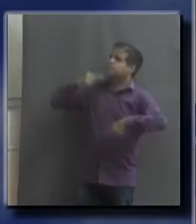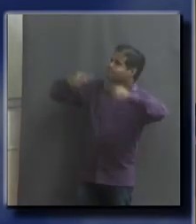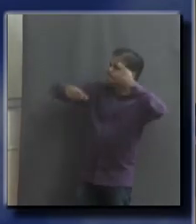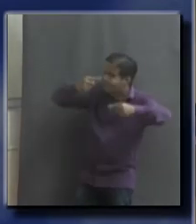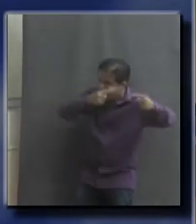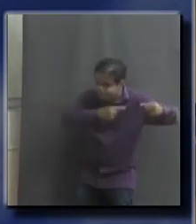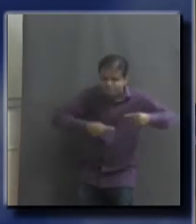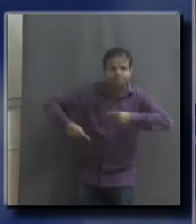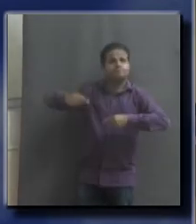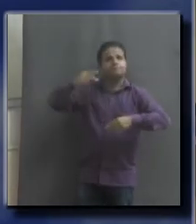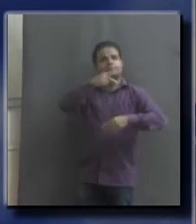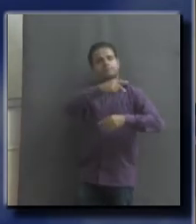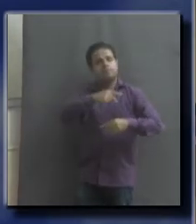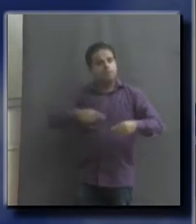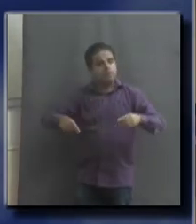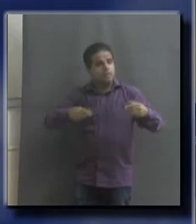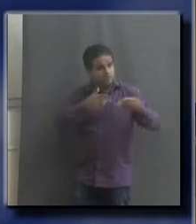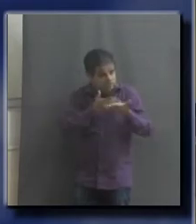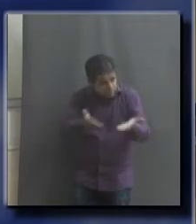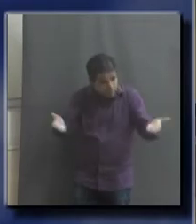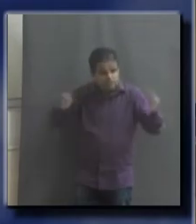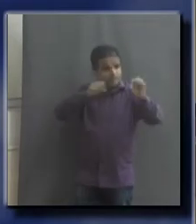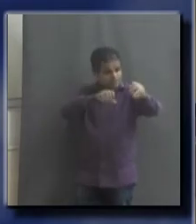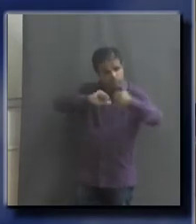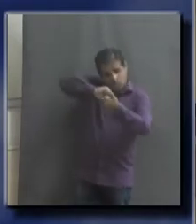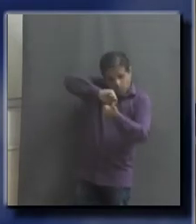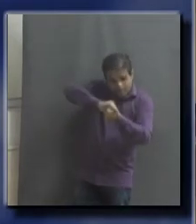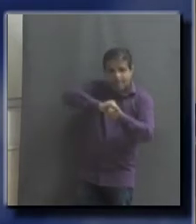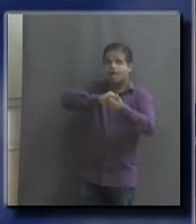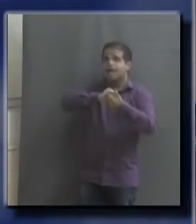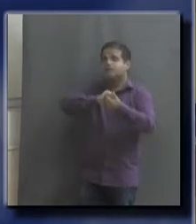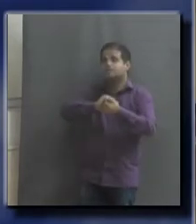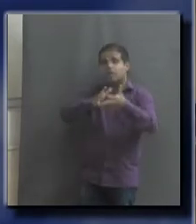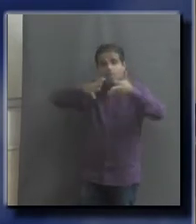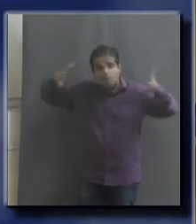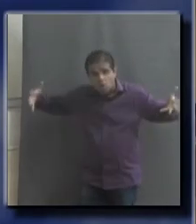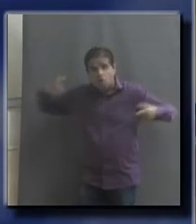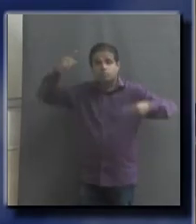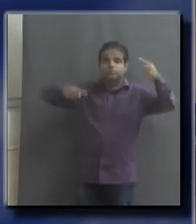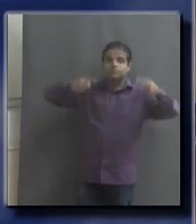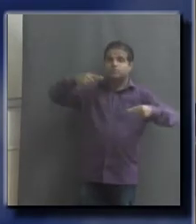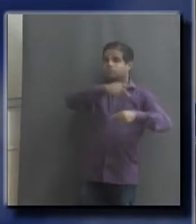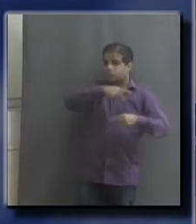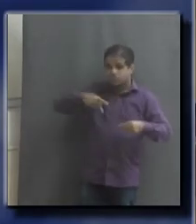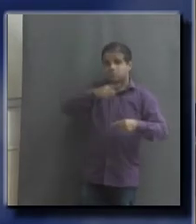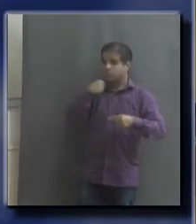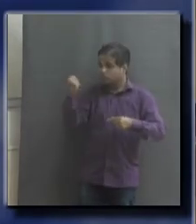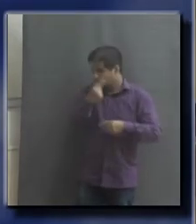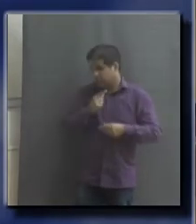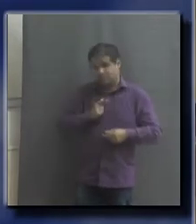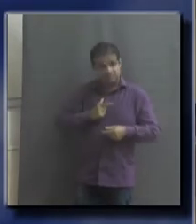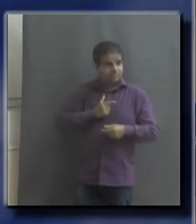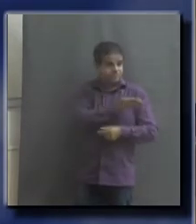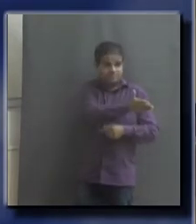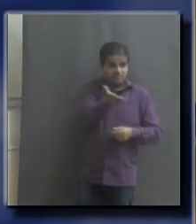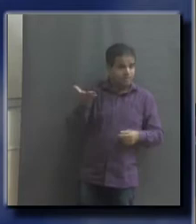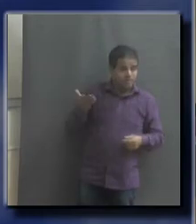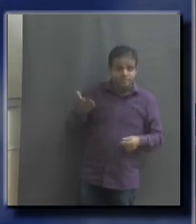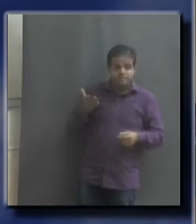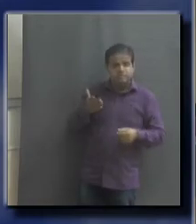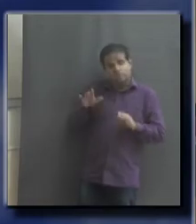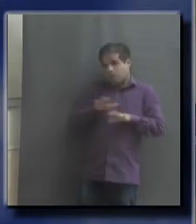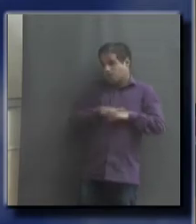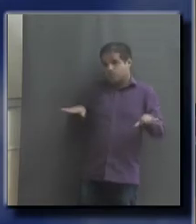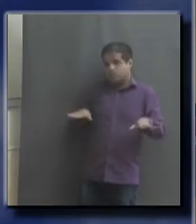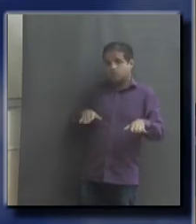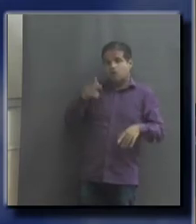política pública de ensino, de qualidade, e a maior política pública gratuita que a gente tem. Então, é